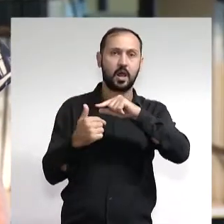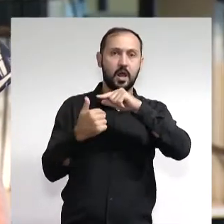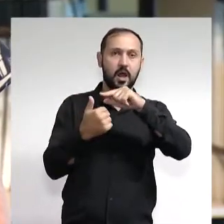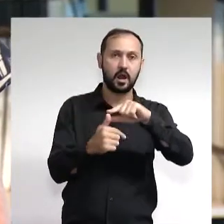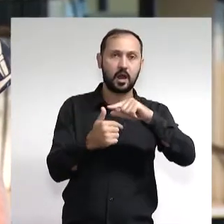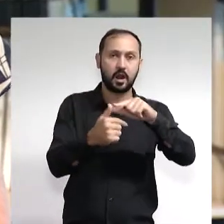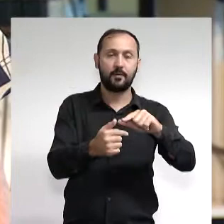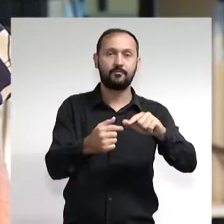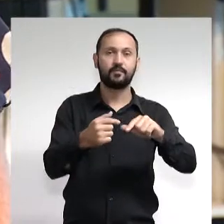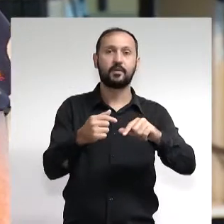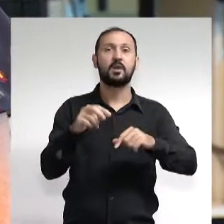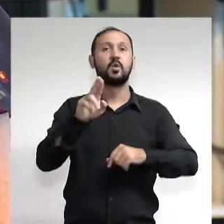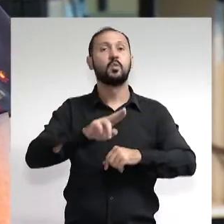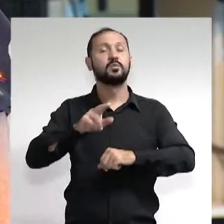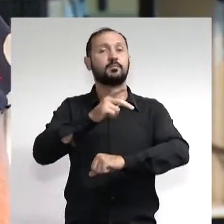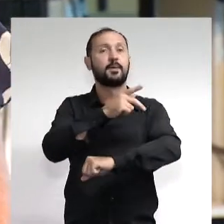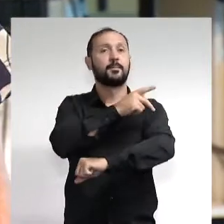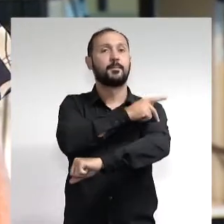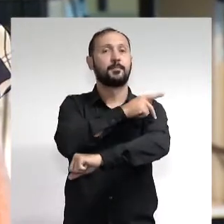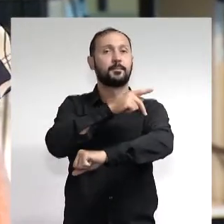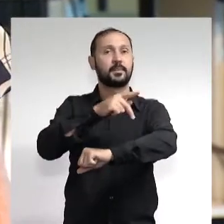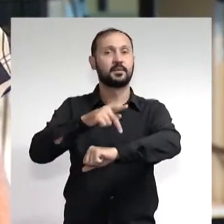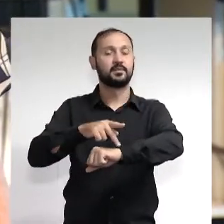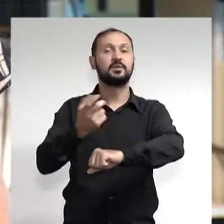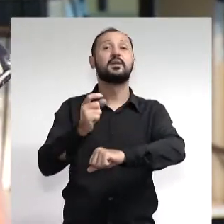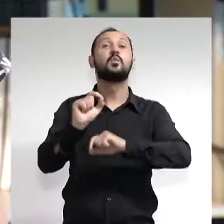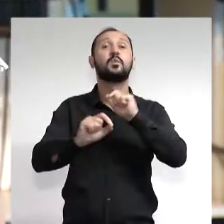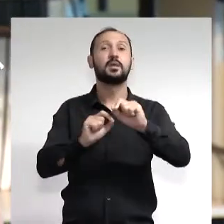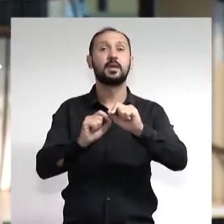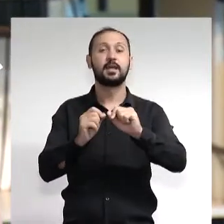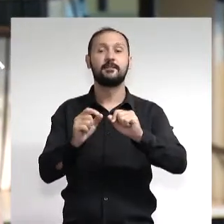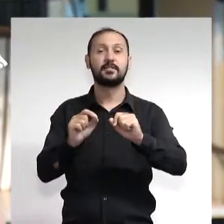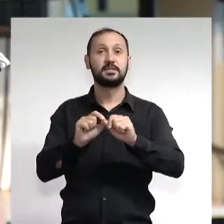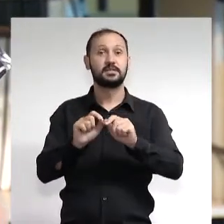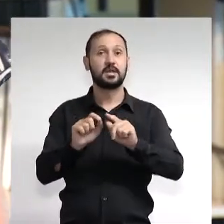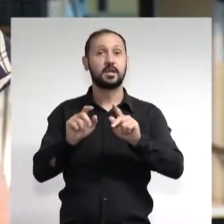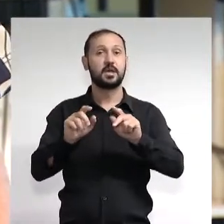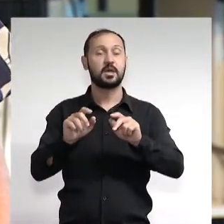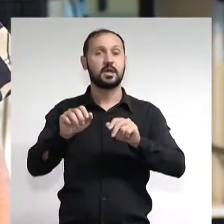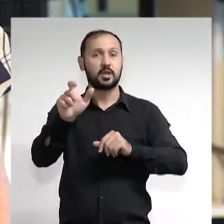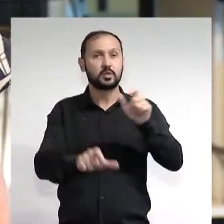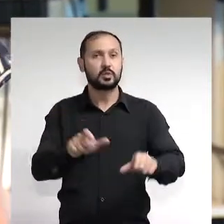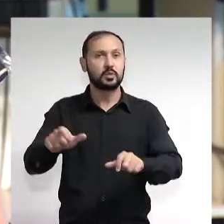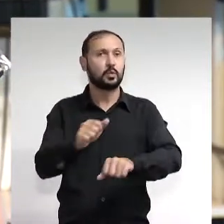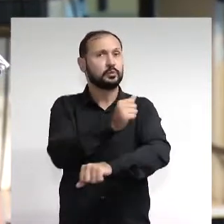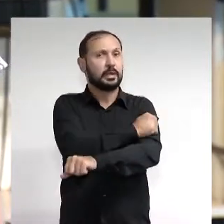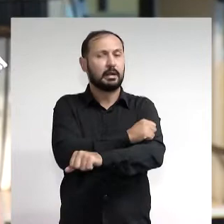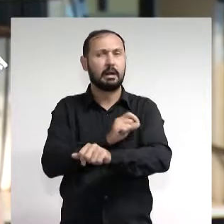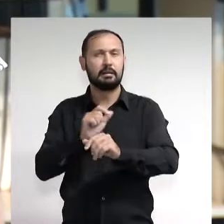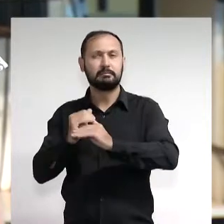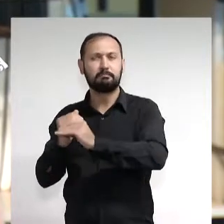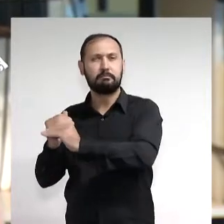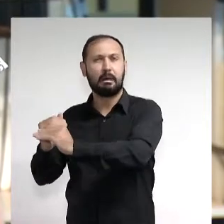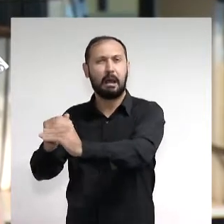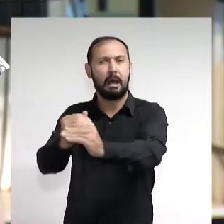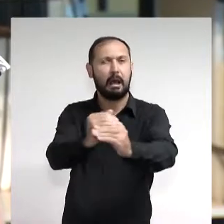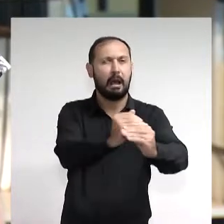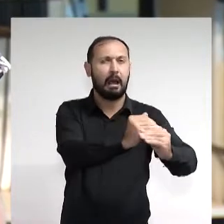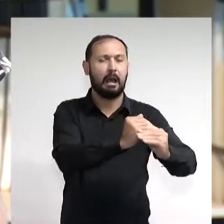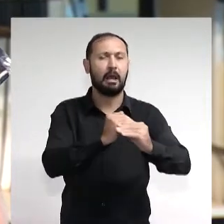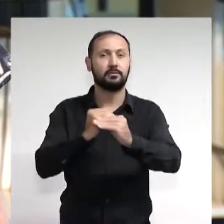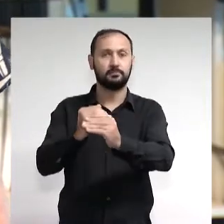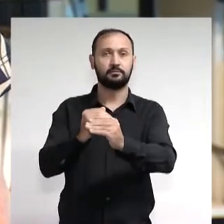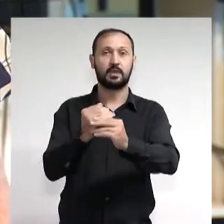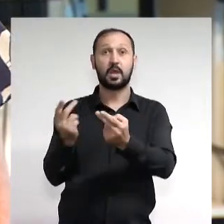historicamente, ela vem desenvolvendo uma pedagogia que é homogênea. Essa pedagogia homogênea, ela não